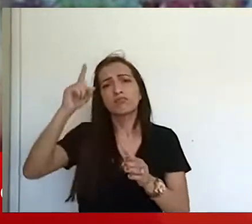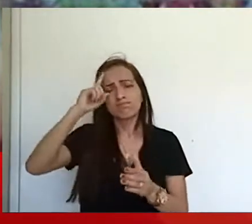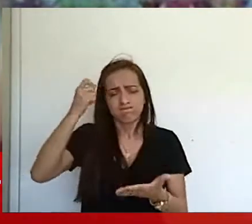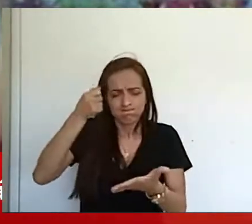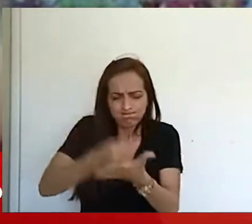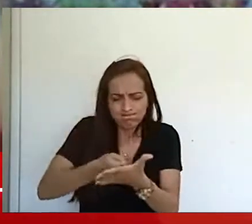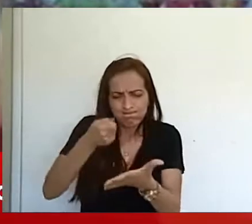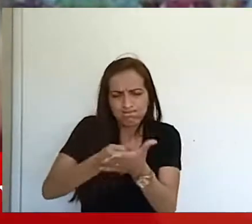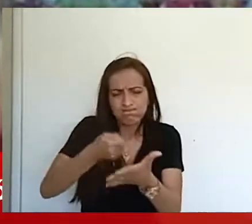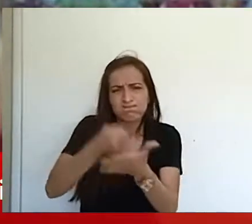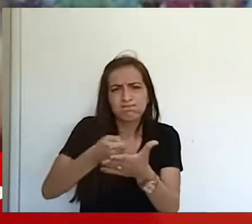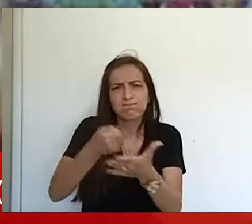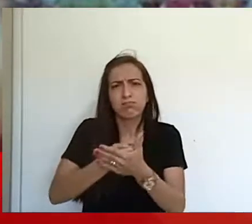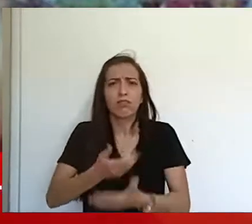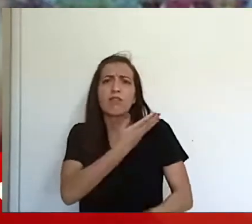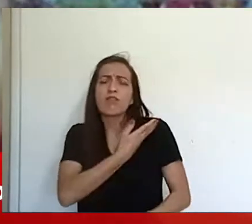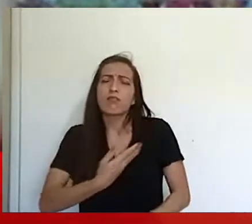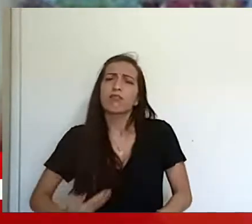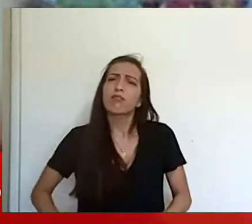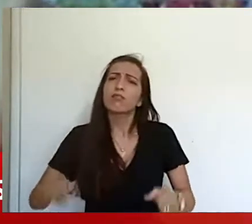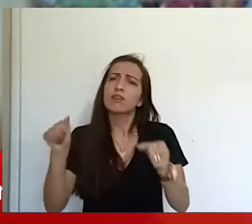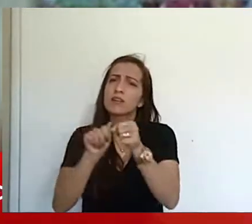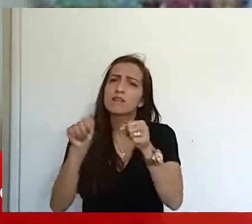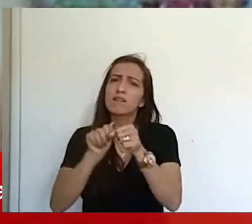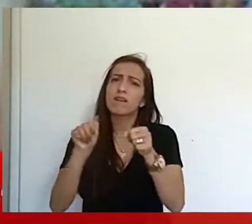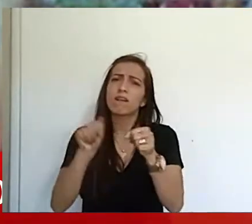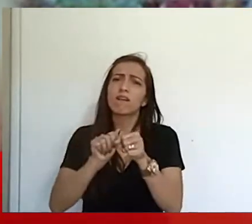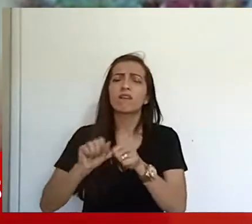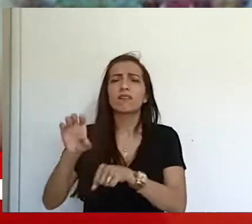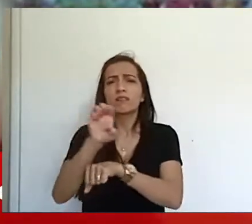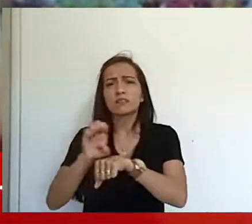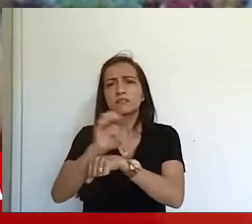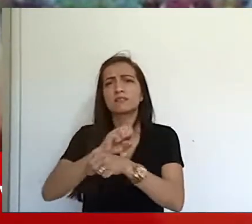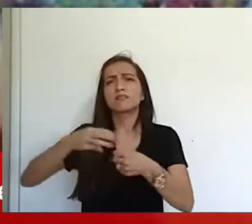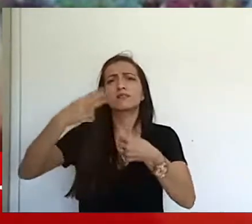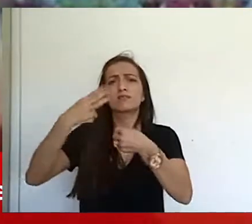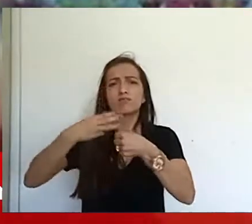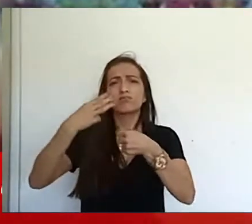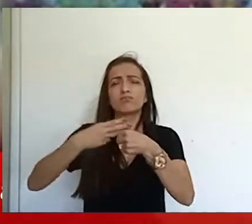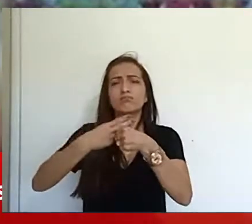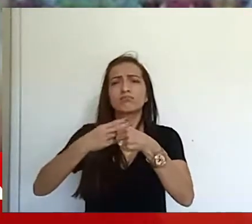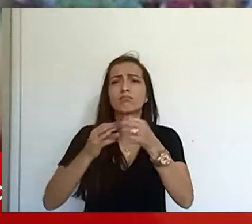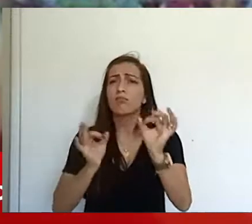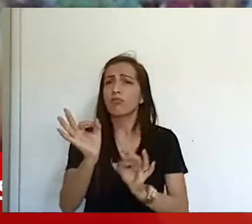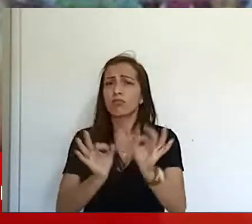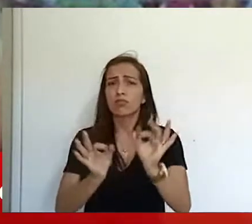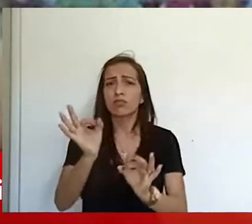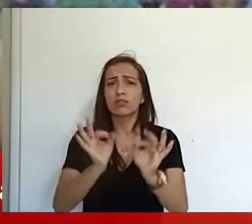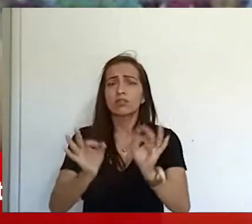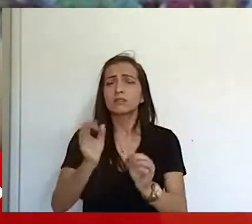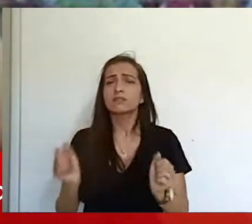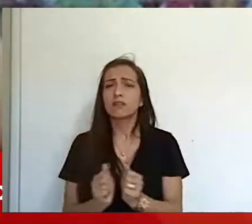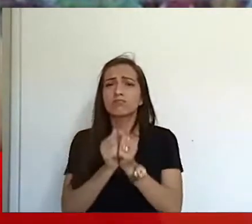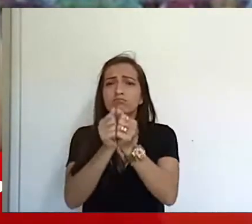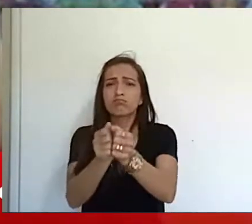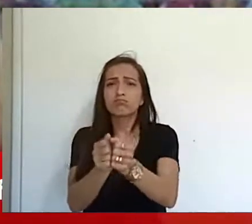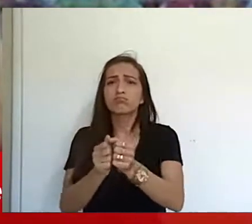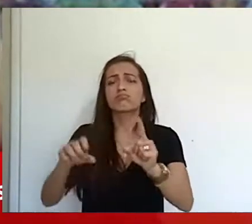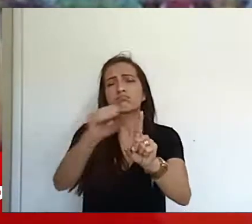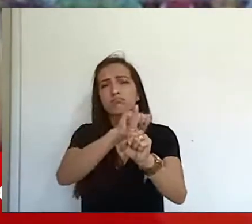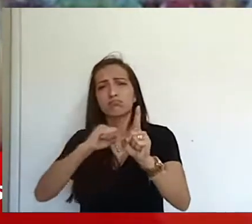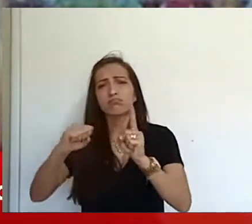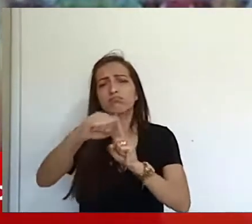estados, a a construírem junto com a sociedade, junto com as filhas, junto com as mães,